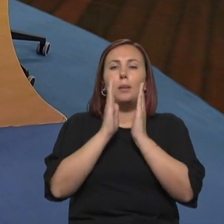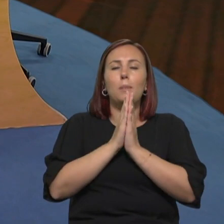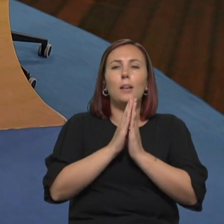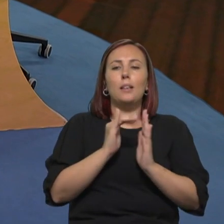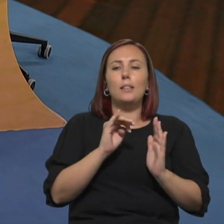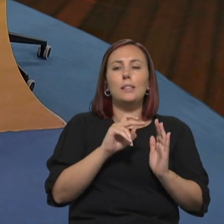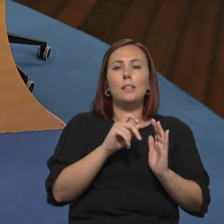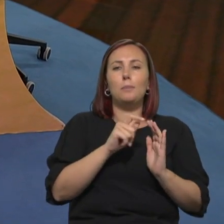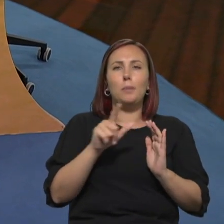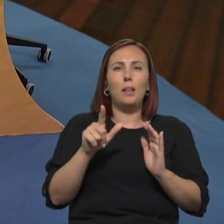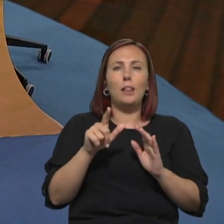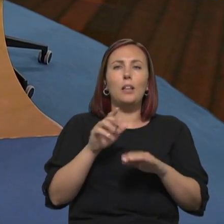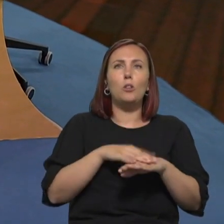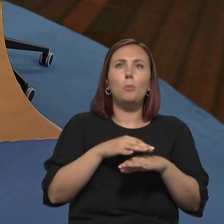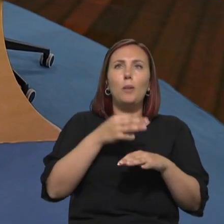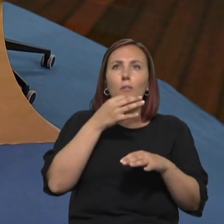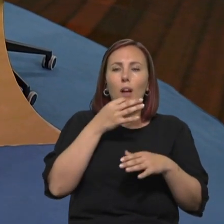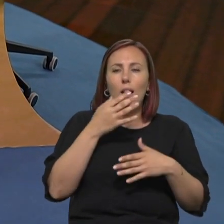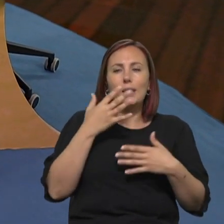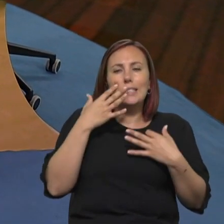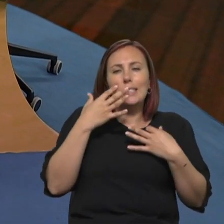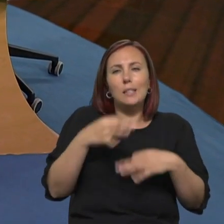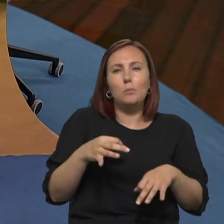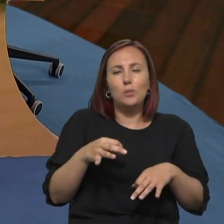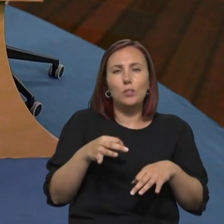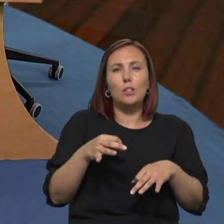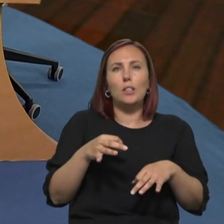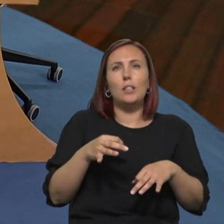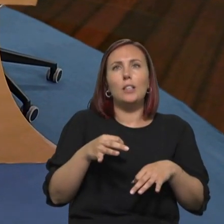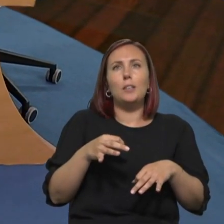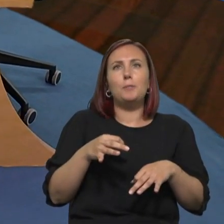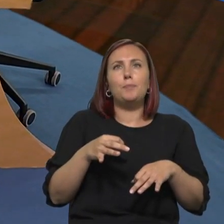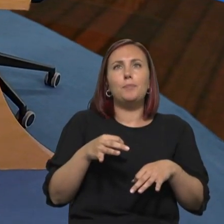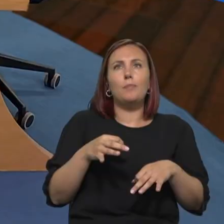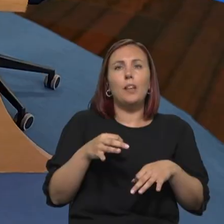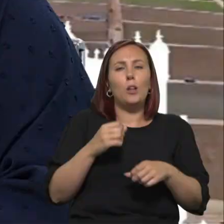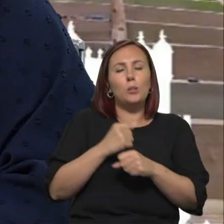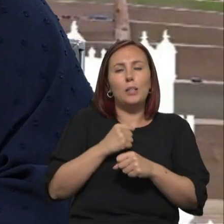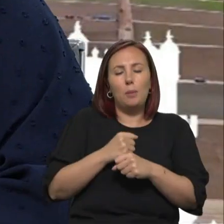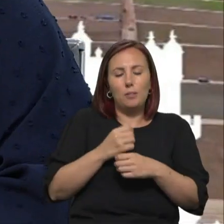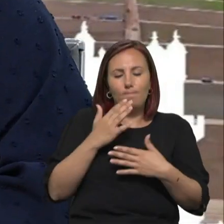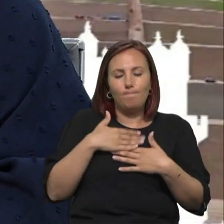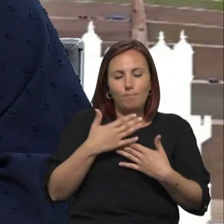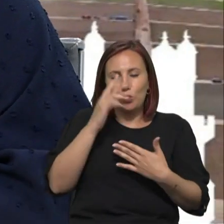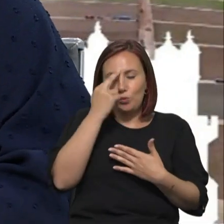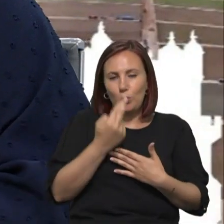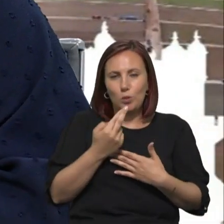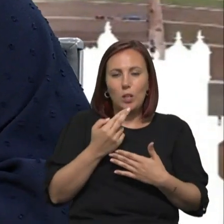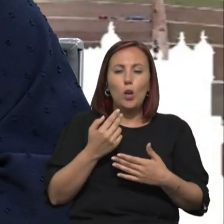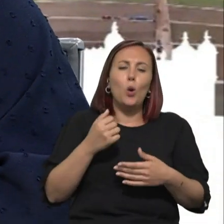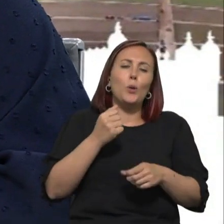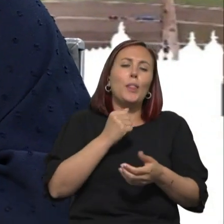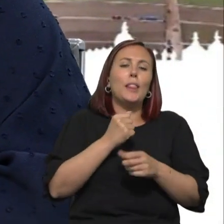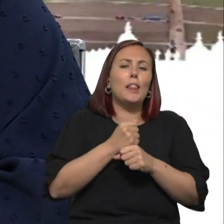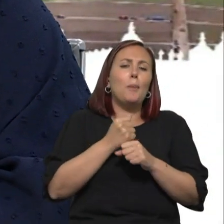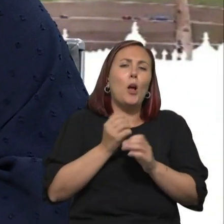muito curioso e que fala desta humildade que este homem colocava naquilo que era o seu trabalho, porque ele diz: vou perseguir o meu trabalhinho.